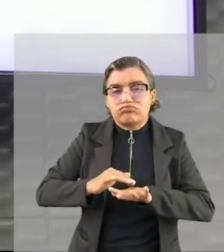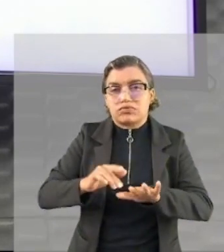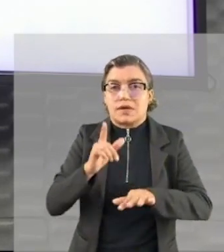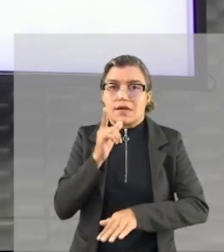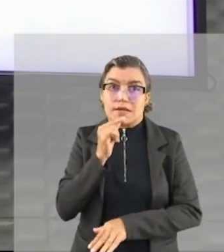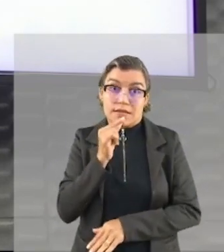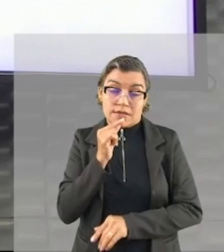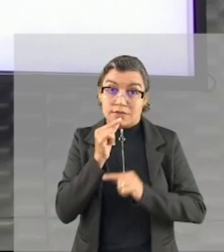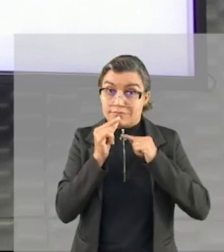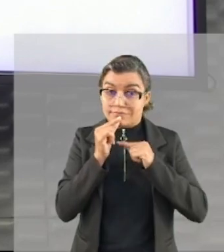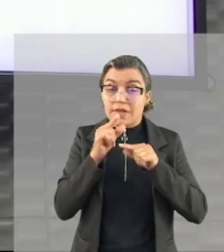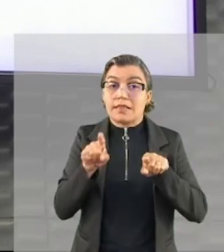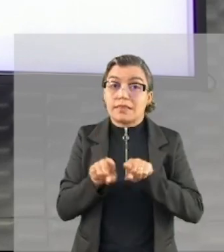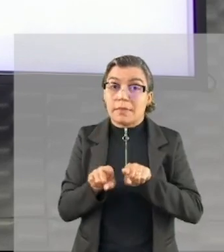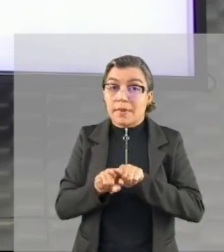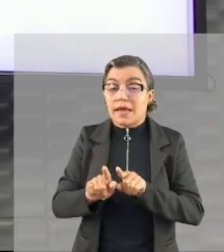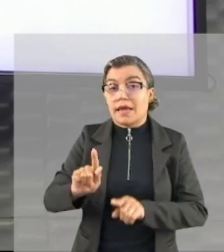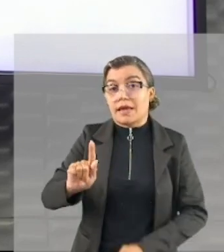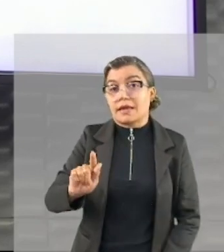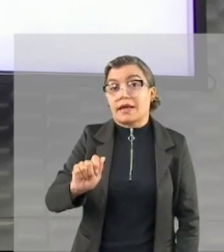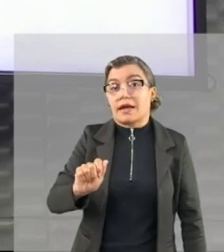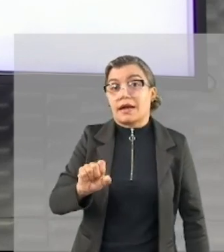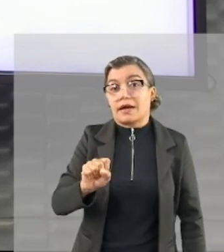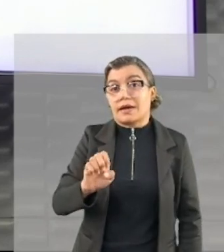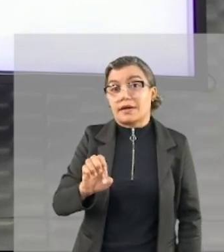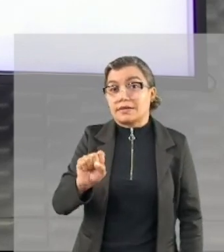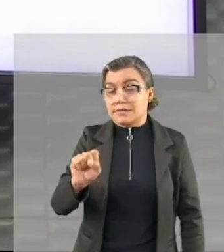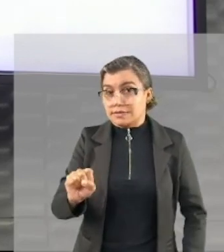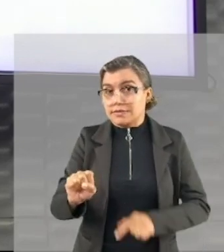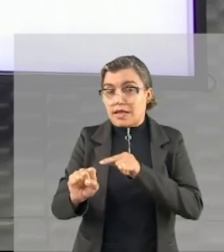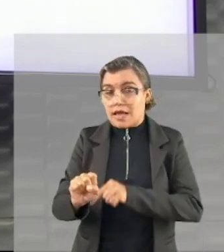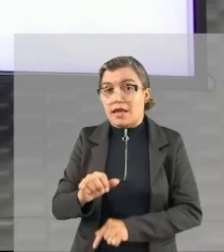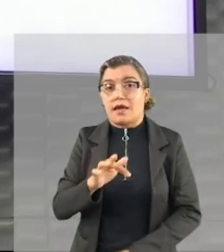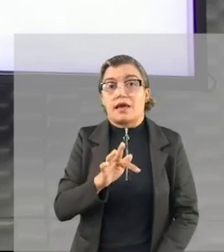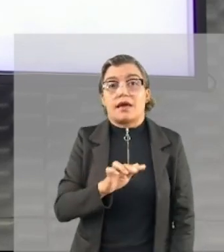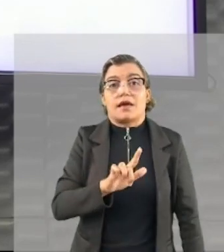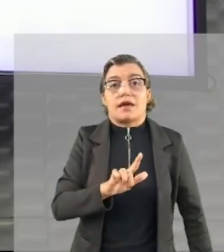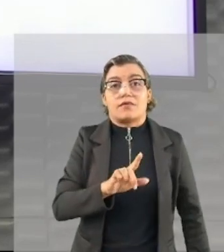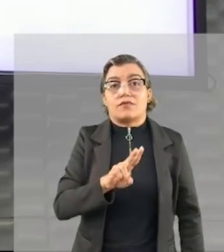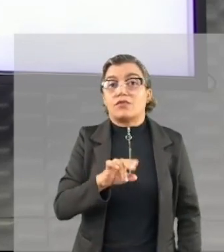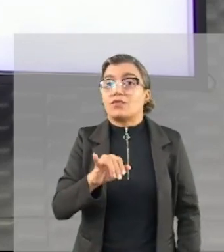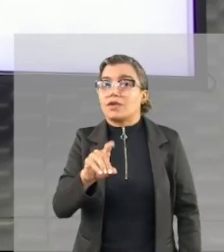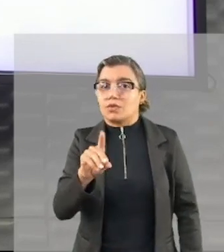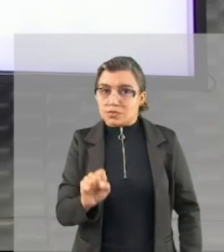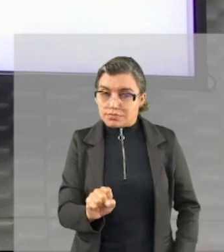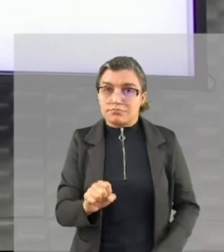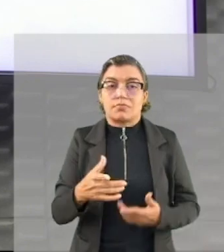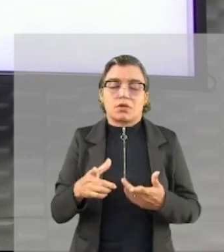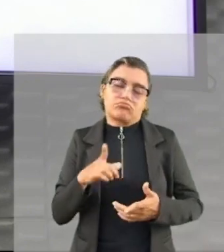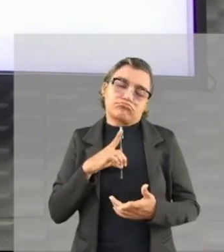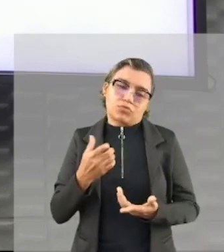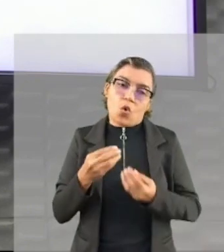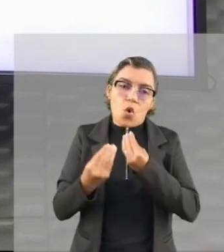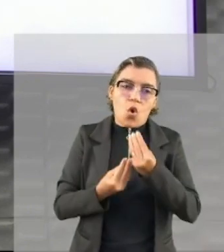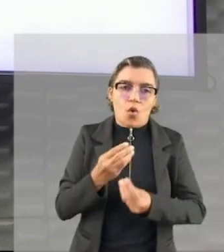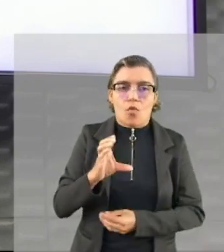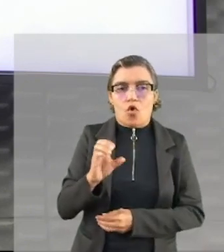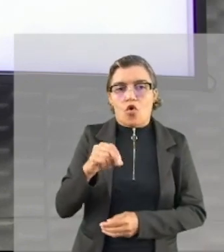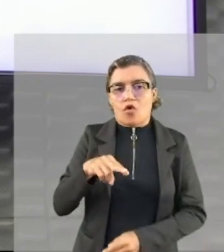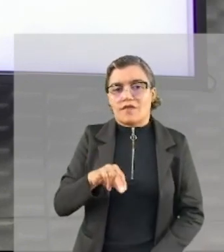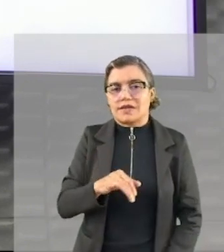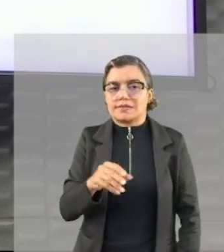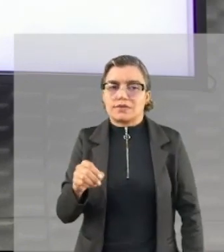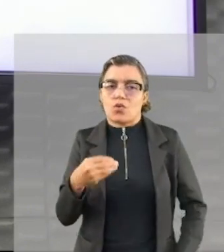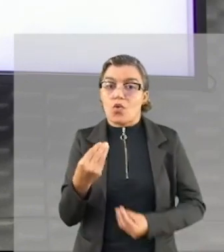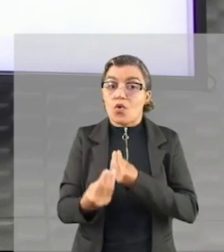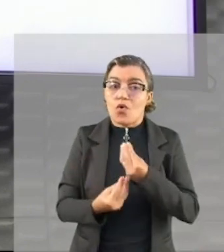os gases, tá? São chamados de fluidos. Então, a convecção só ocorre em